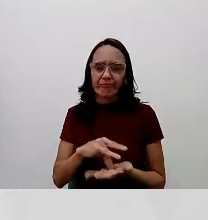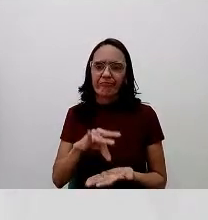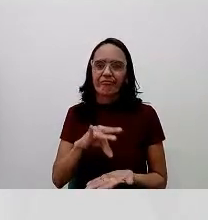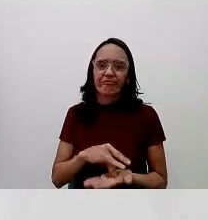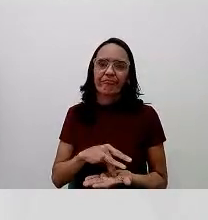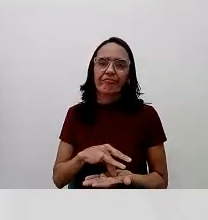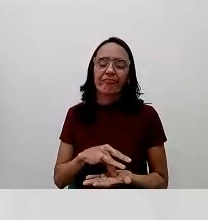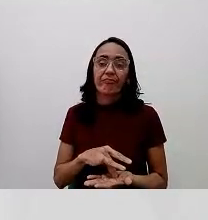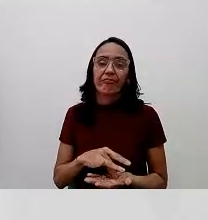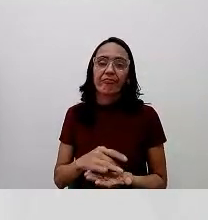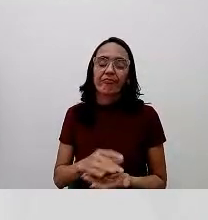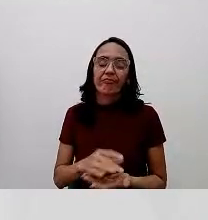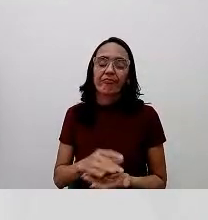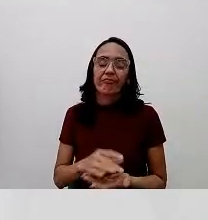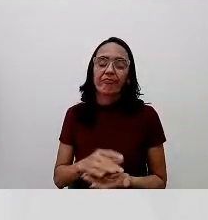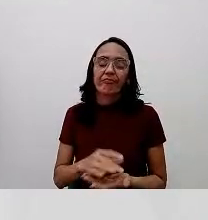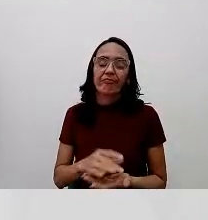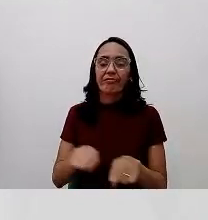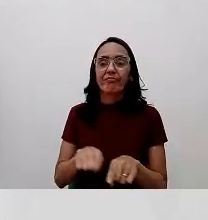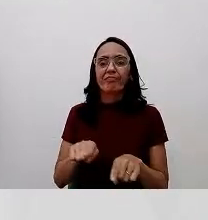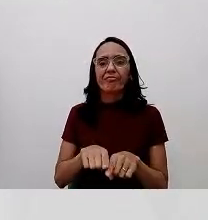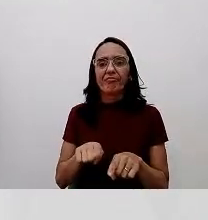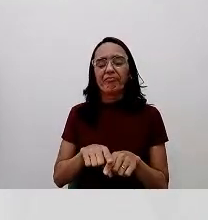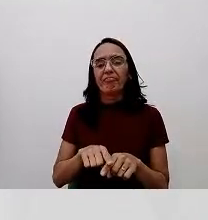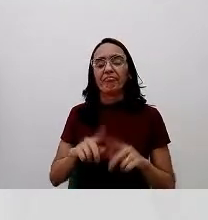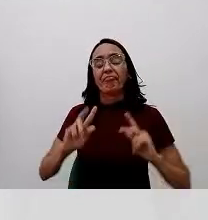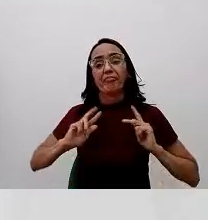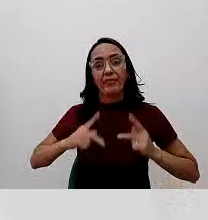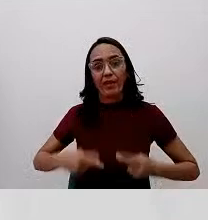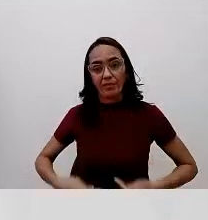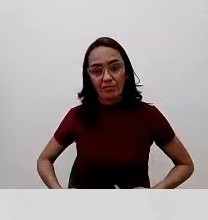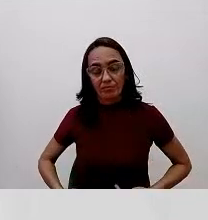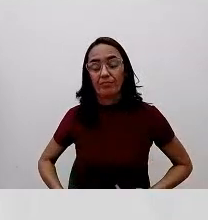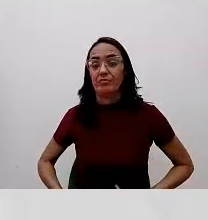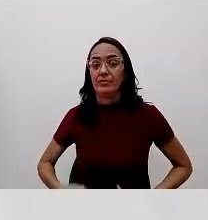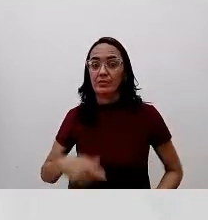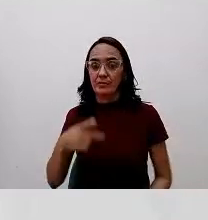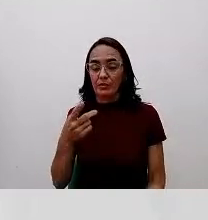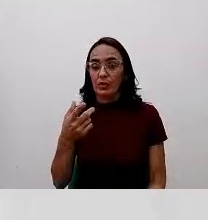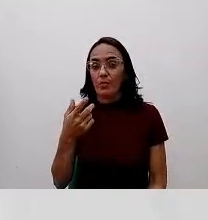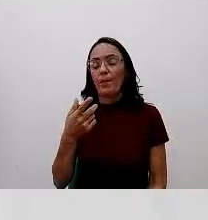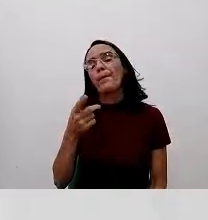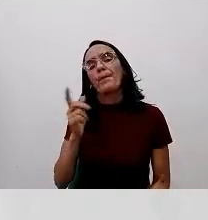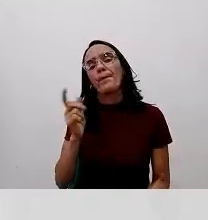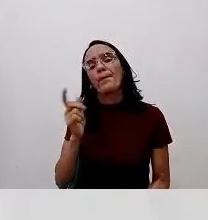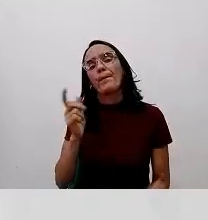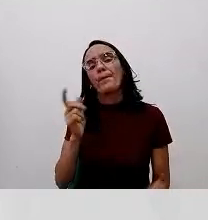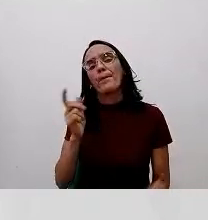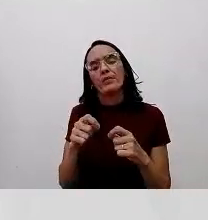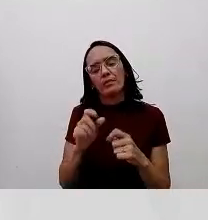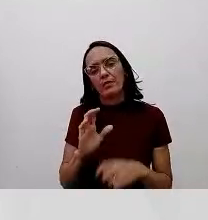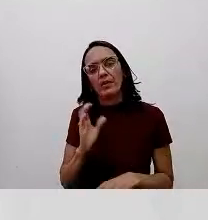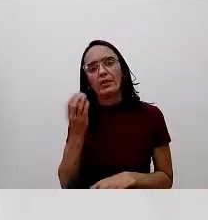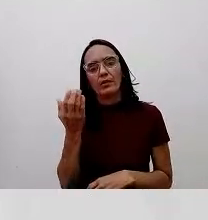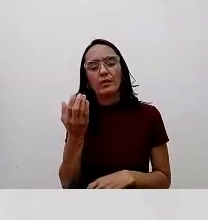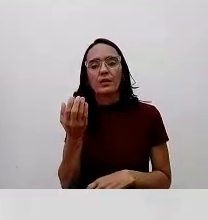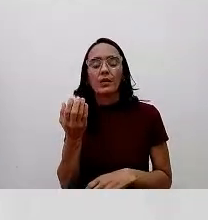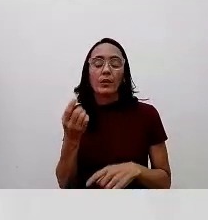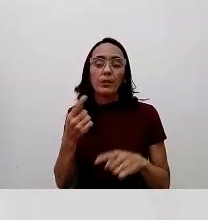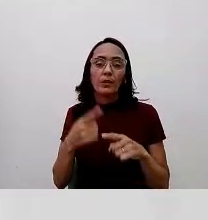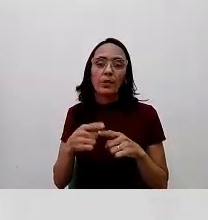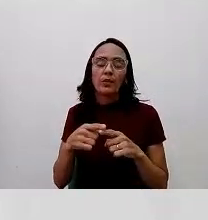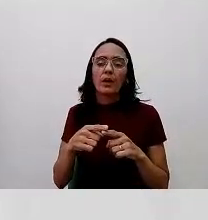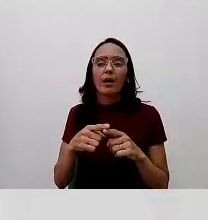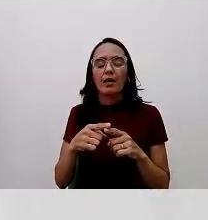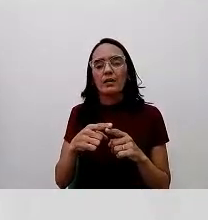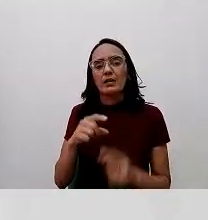de afeto humano mesmo que a gente, né, pode realizar. Porque a Semana de Tecnologia, ela simboliza exatamente isso. Que um país que